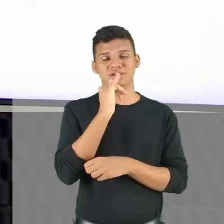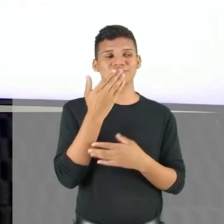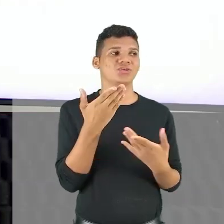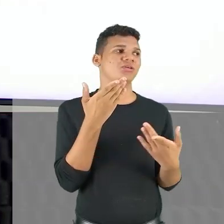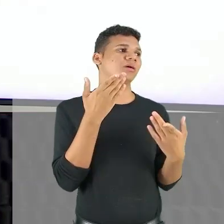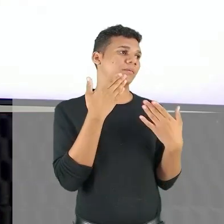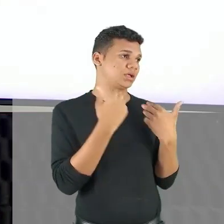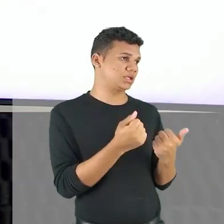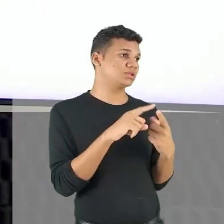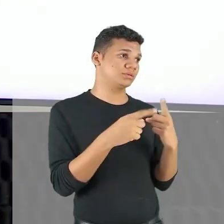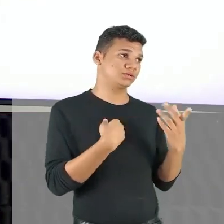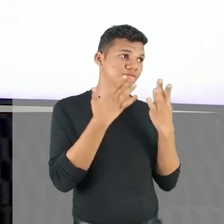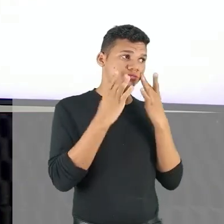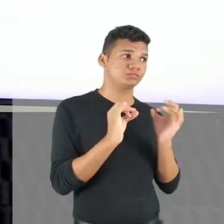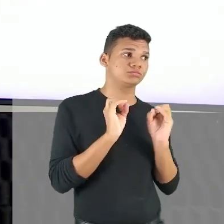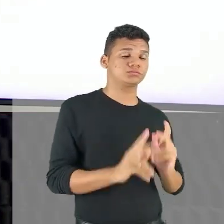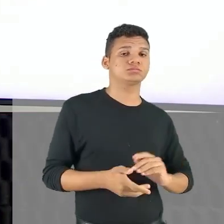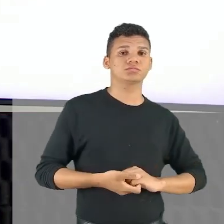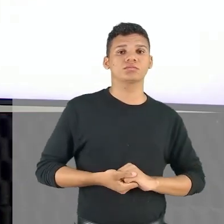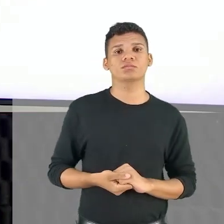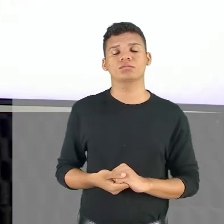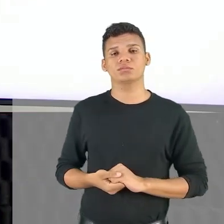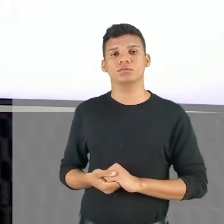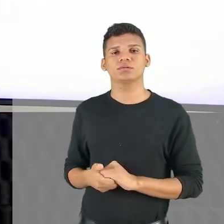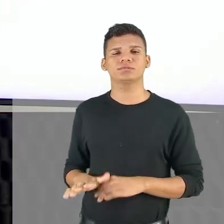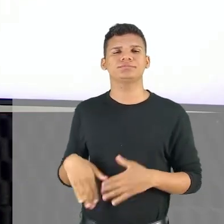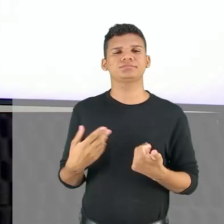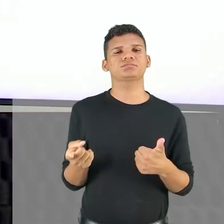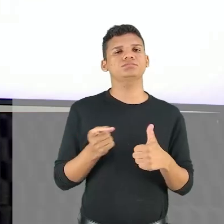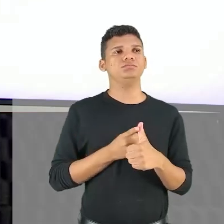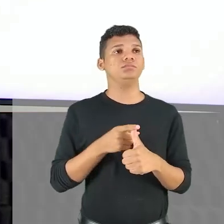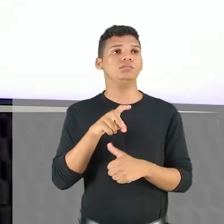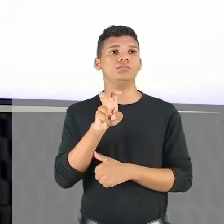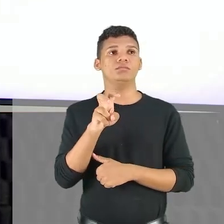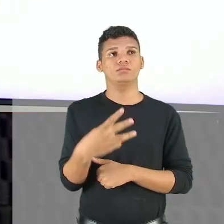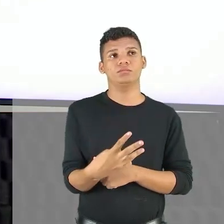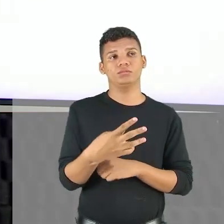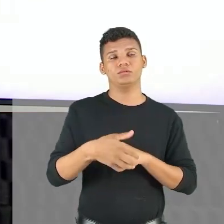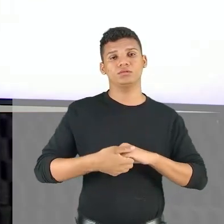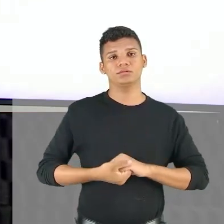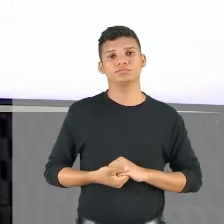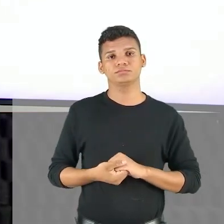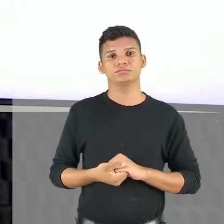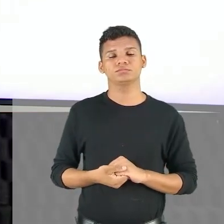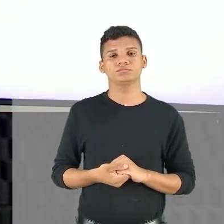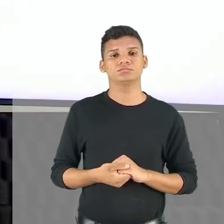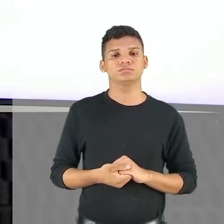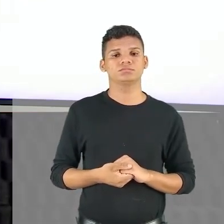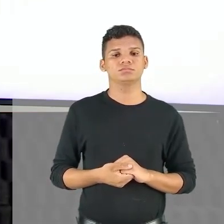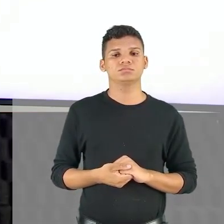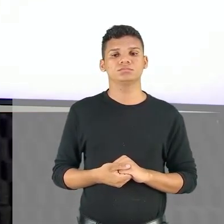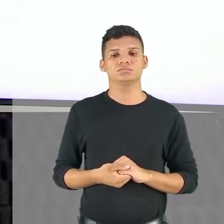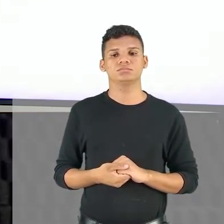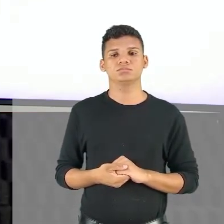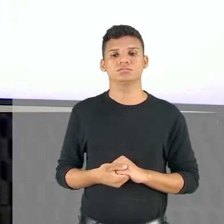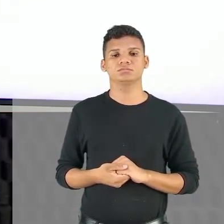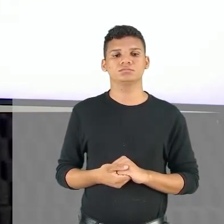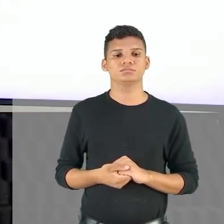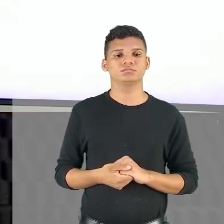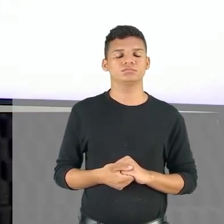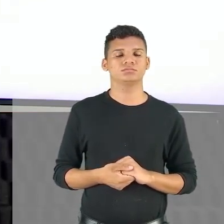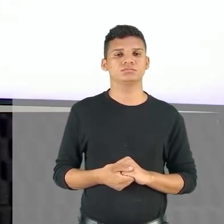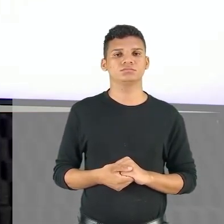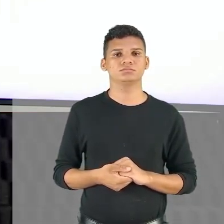nessas informações. Bora lá. Questão 53. En la expresión,